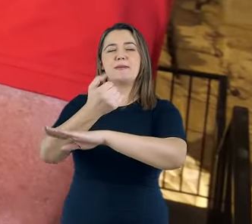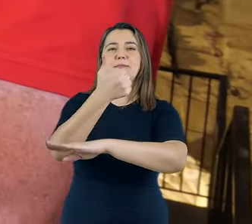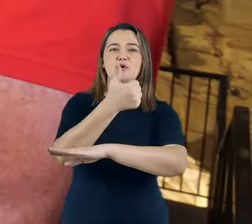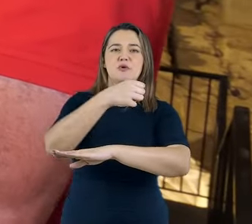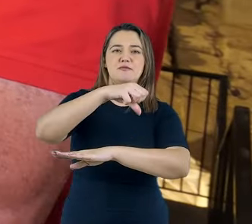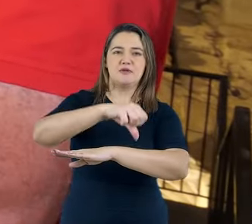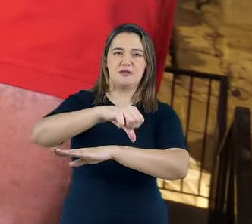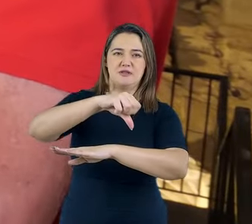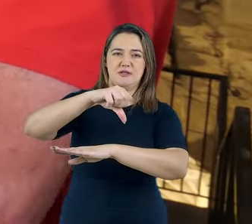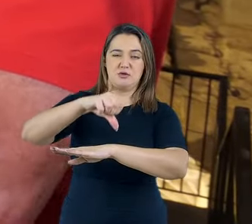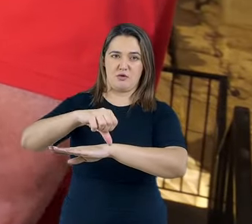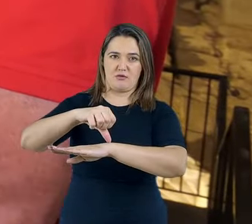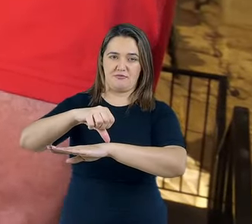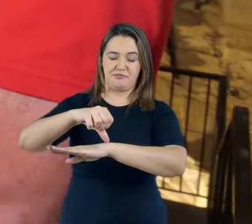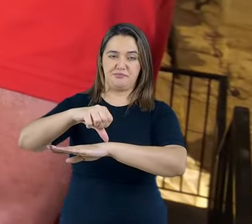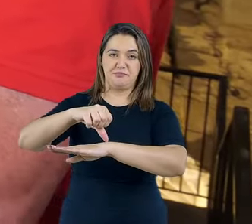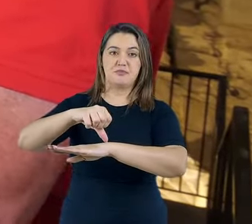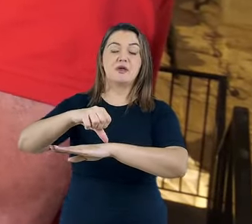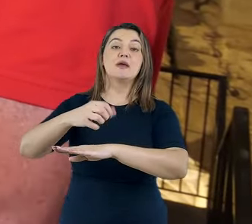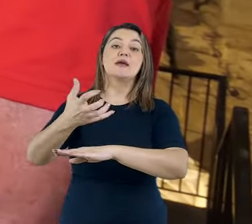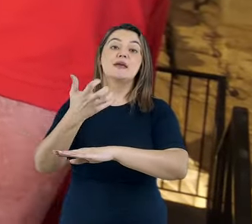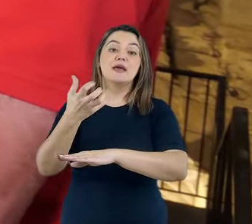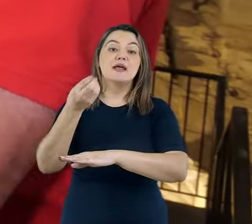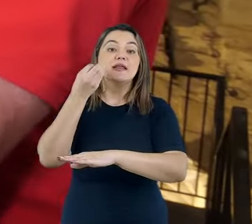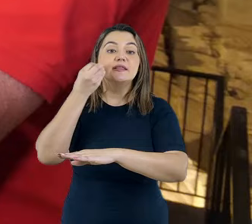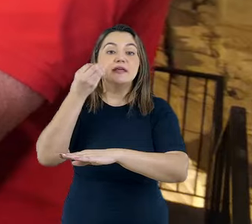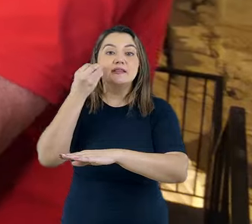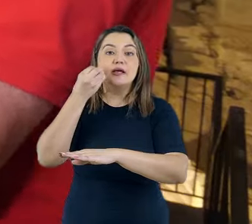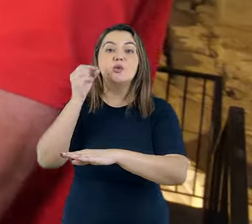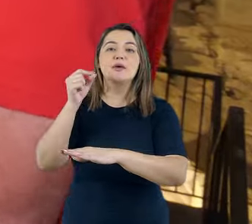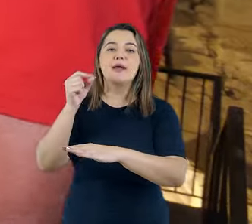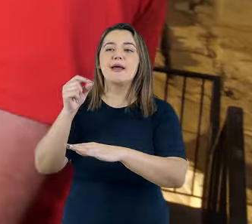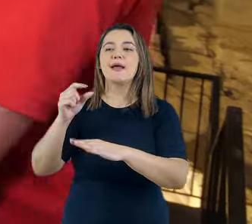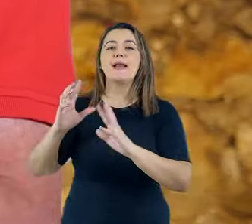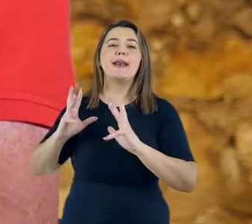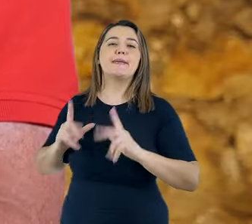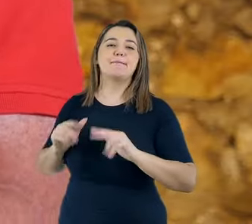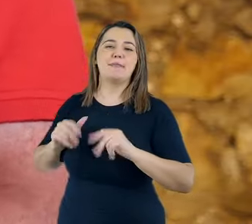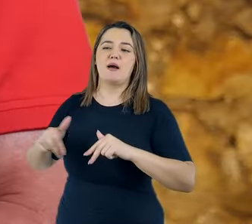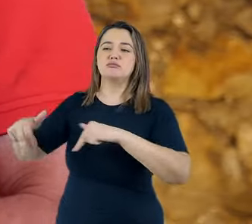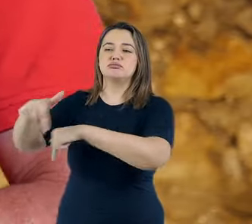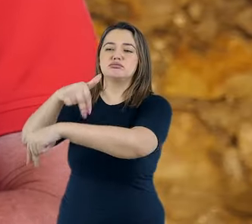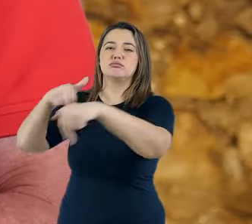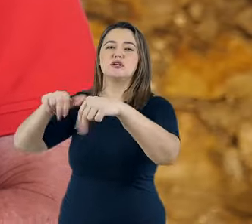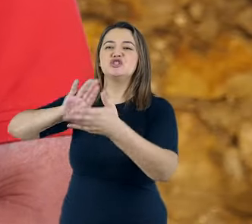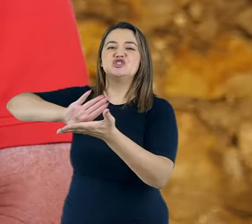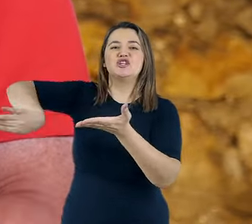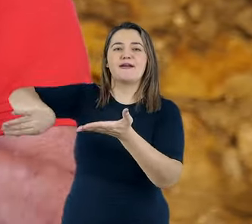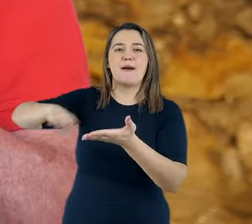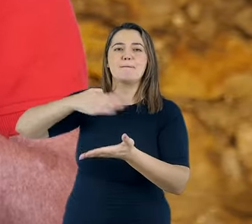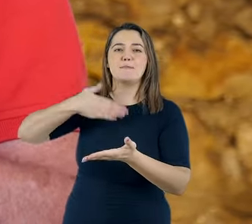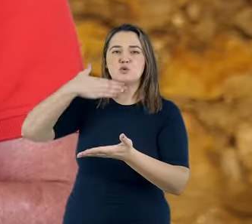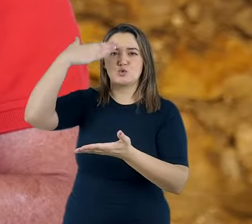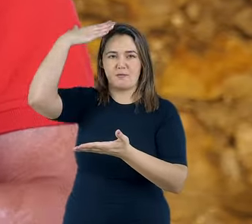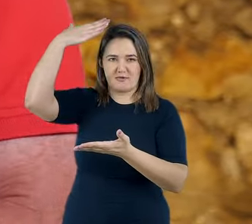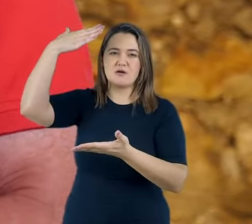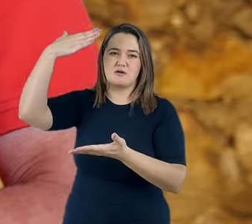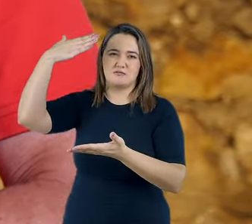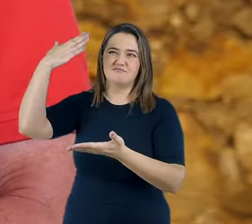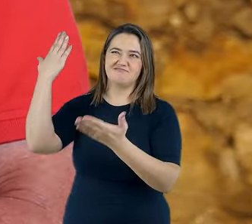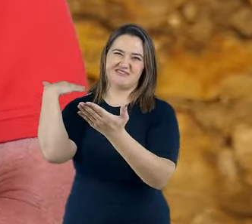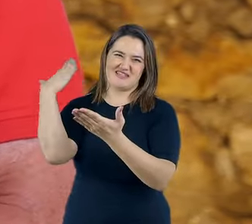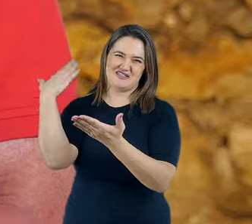1099, com o intuito de libertar a Terra Santa dos infiéis, que para eles eram os muçulmanos que estavam